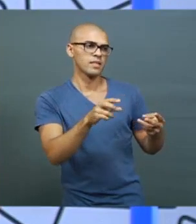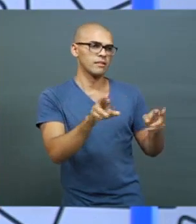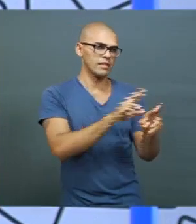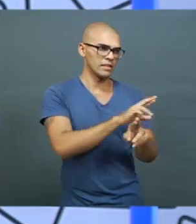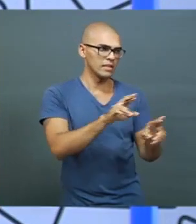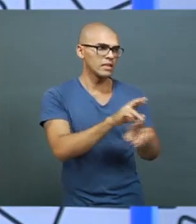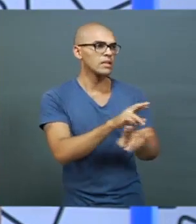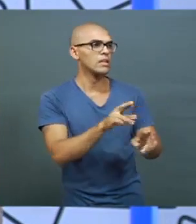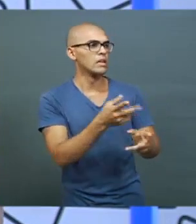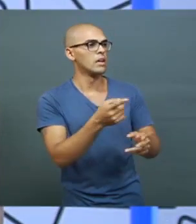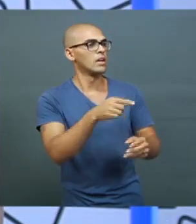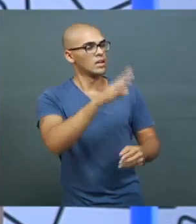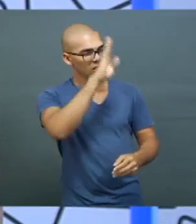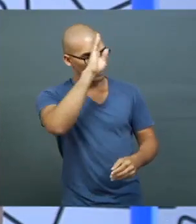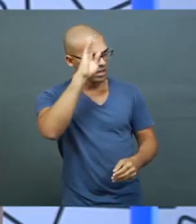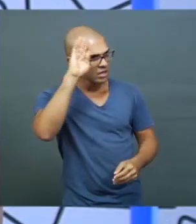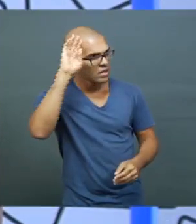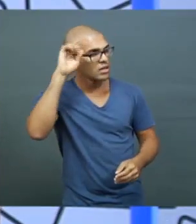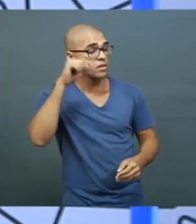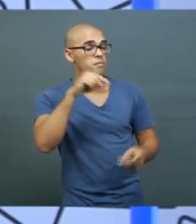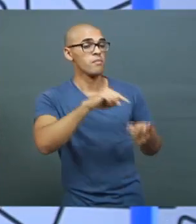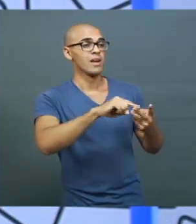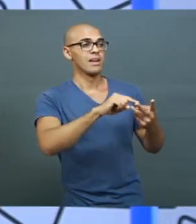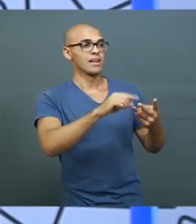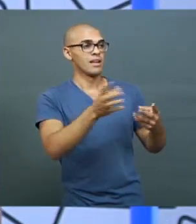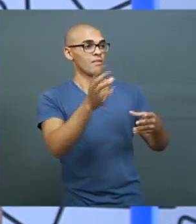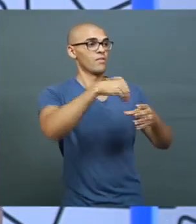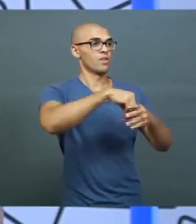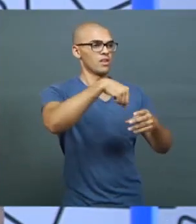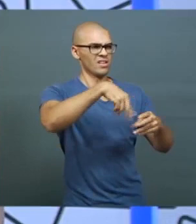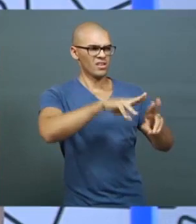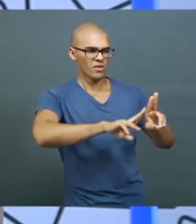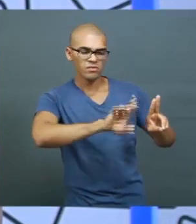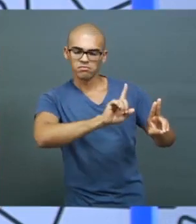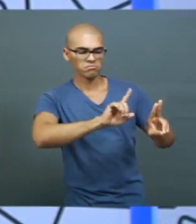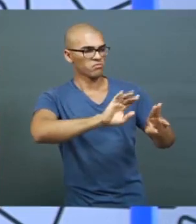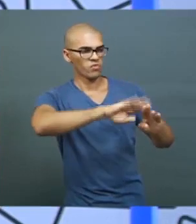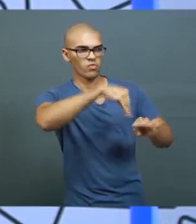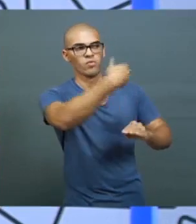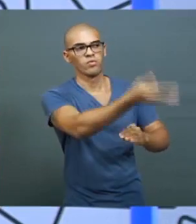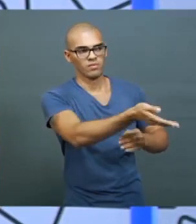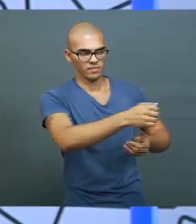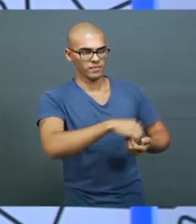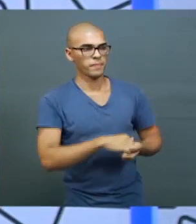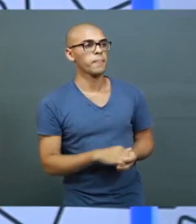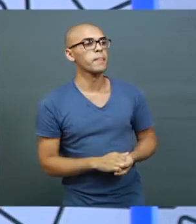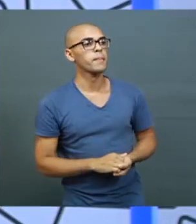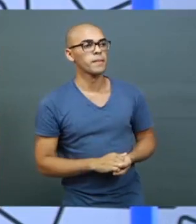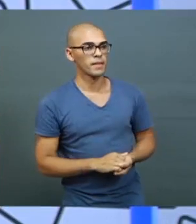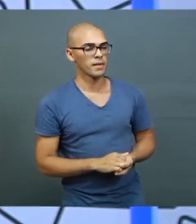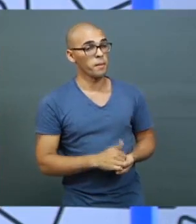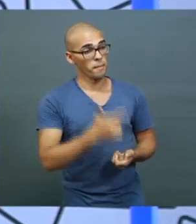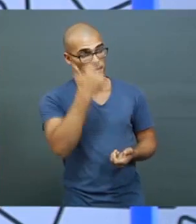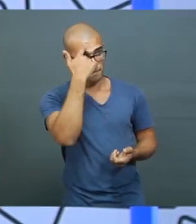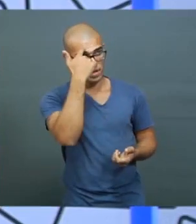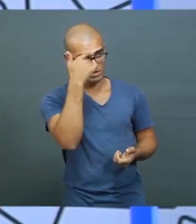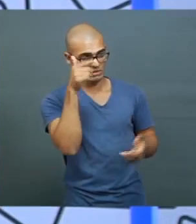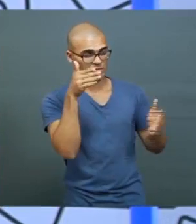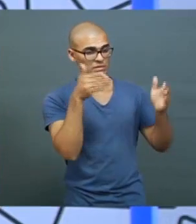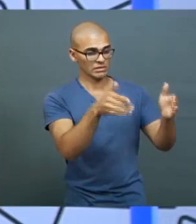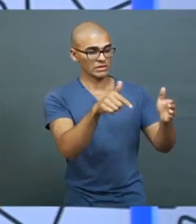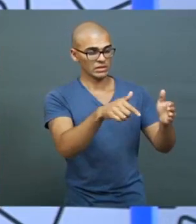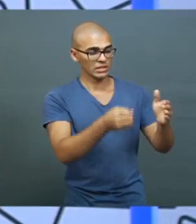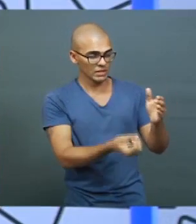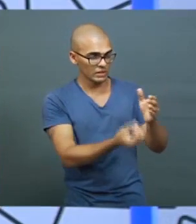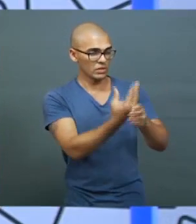que já se formou de forma mais independente desse universo, né? Então, para mim, um divisor de águas foi a implantação do curso. Acho que